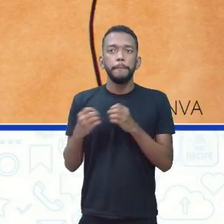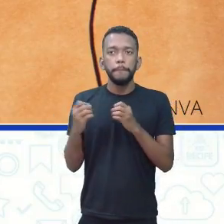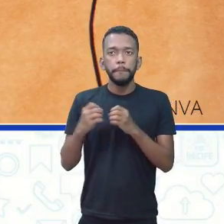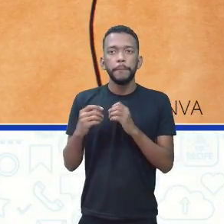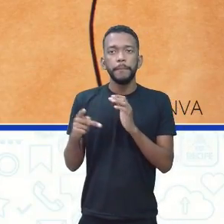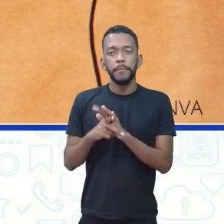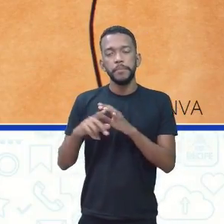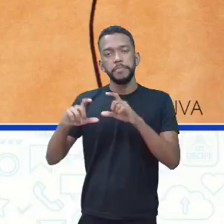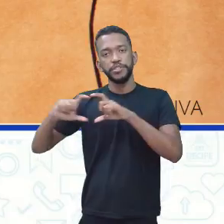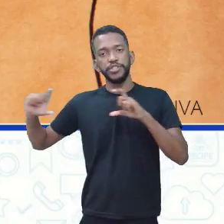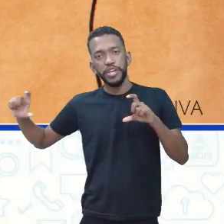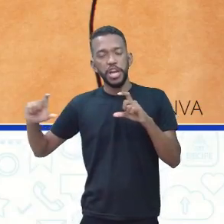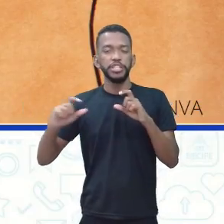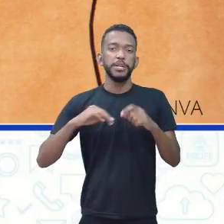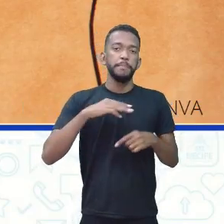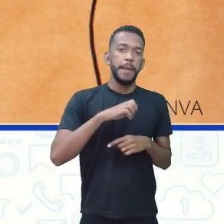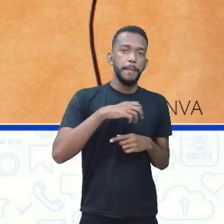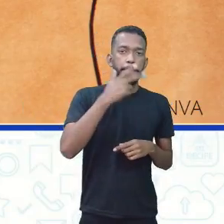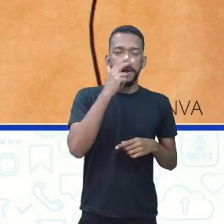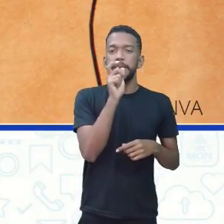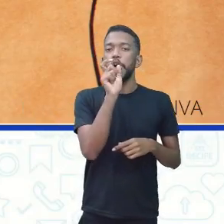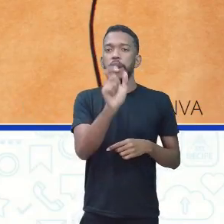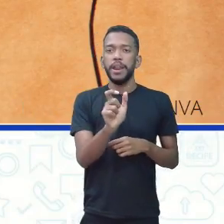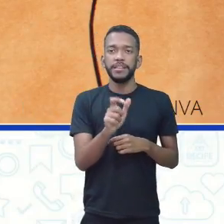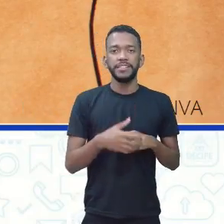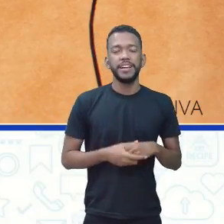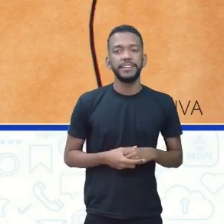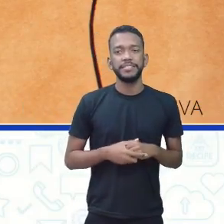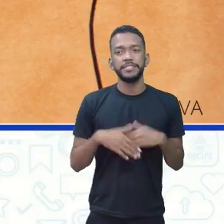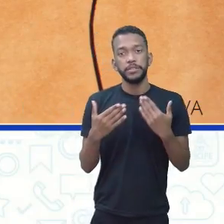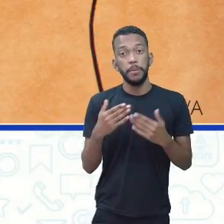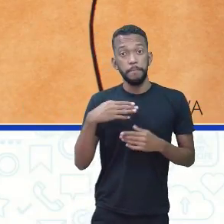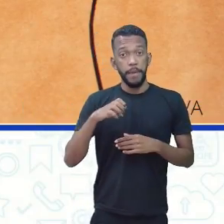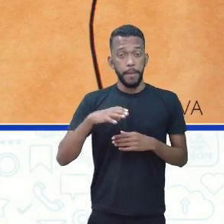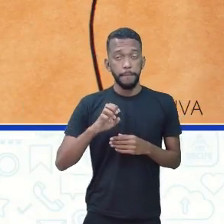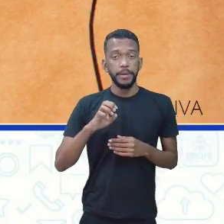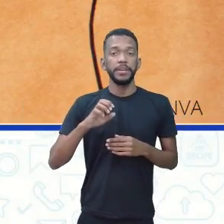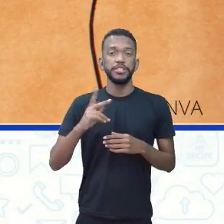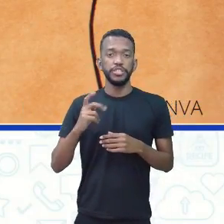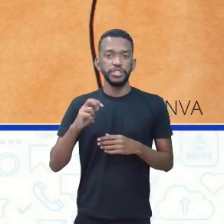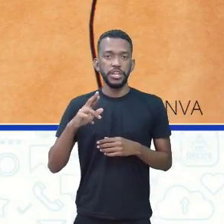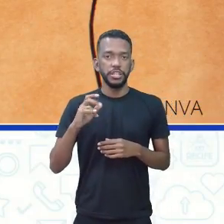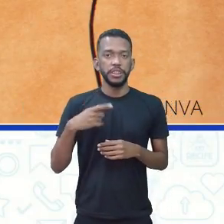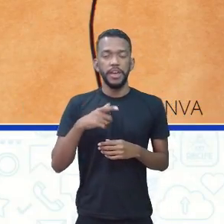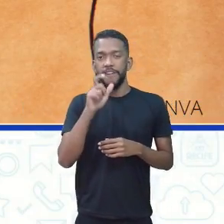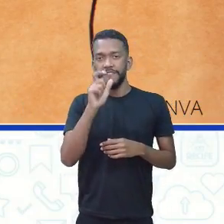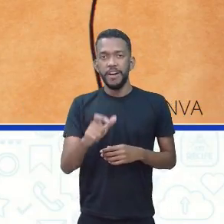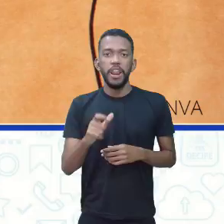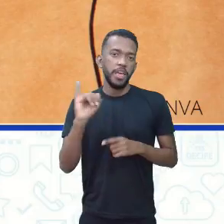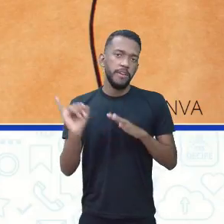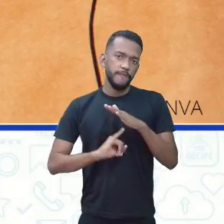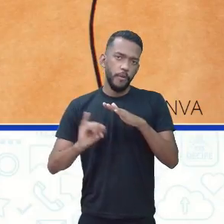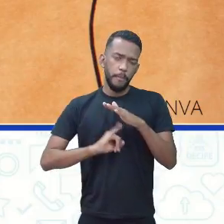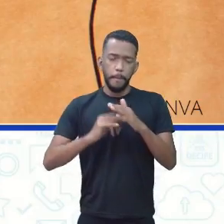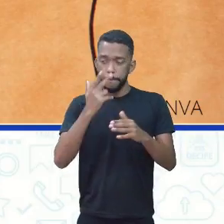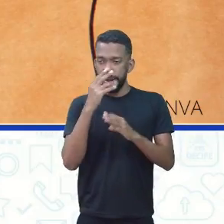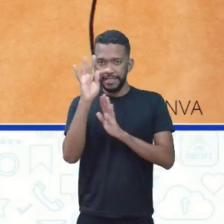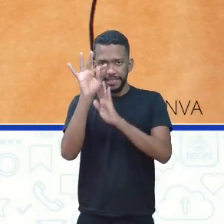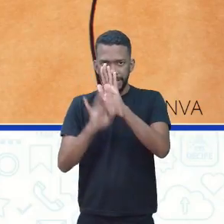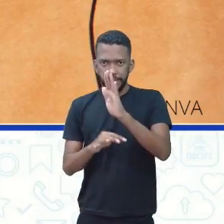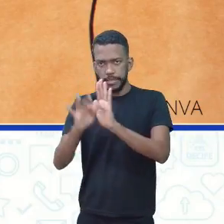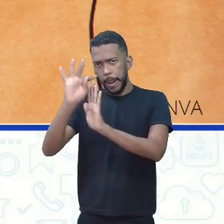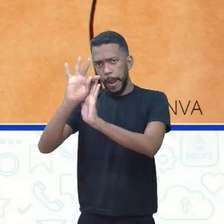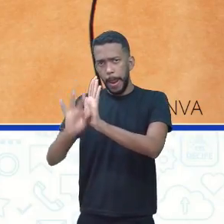das charges com a oralidade. Então, a gente tem nos memes e nas charges uma fala informal, embora o texto seja